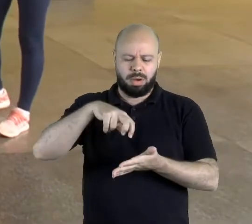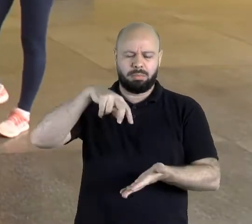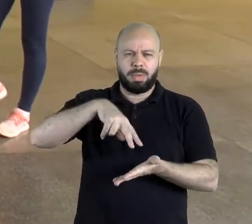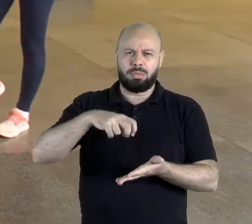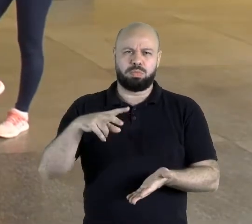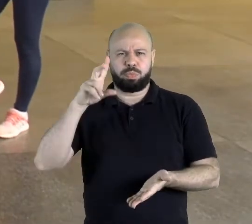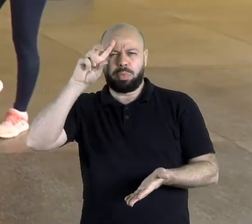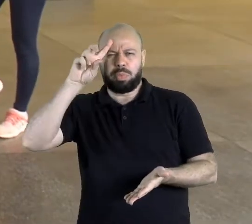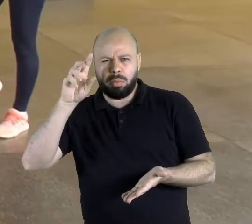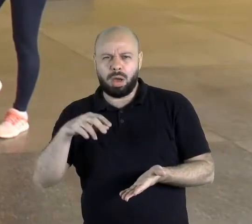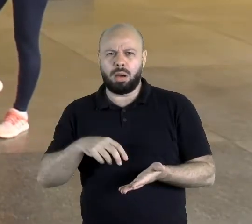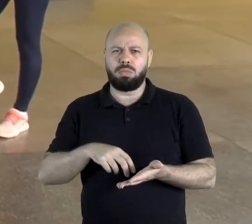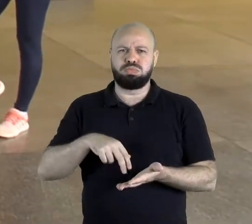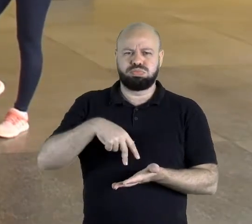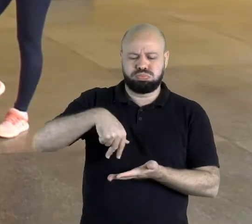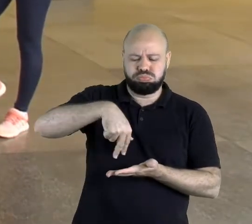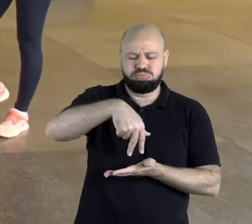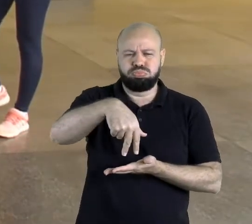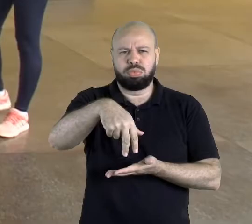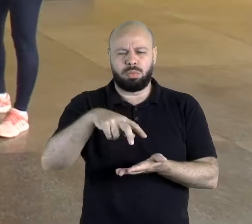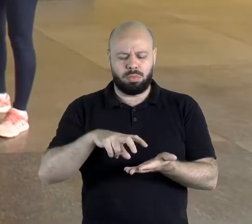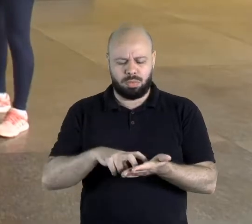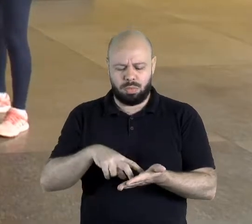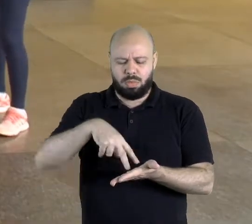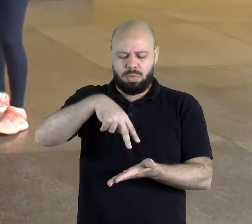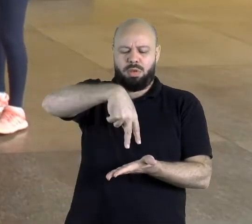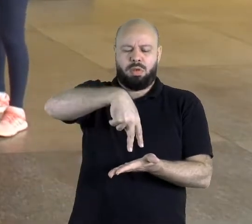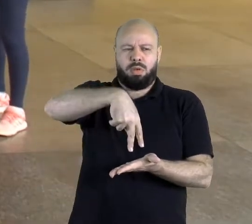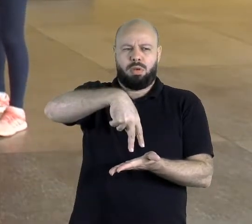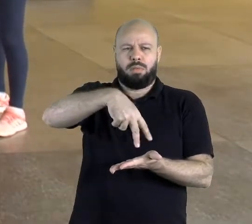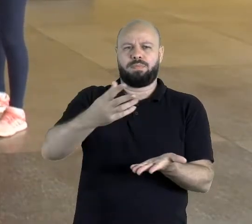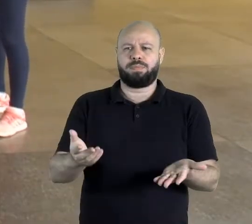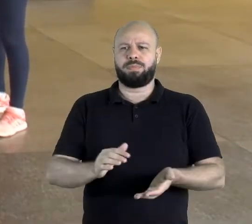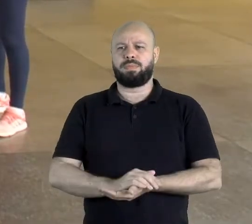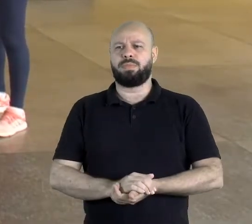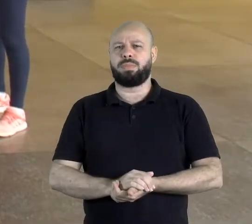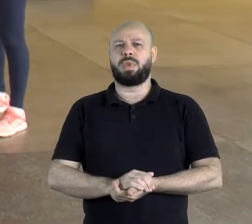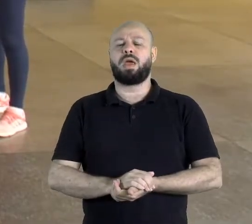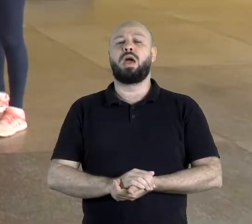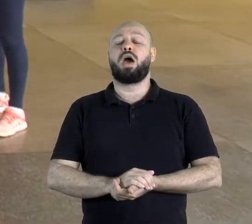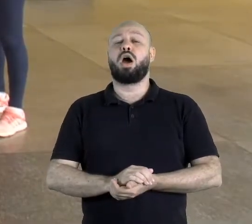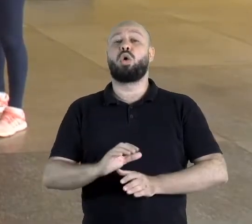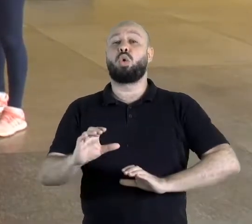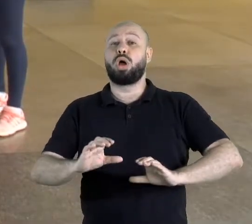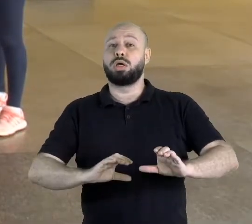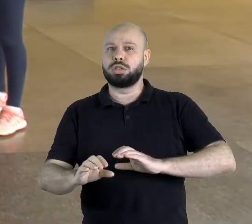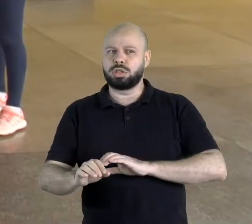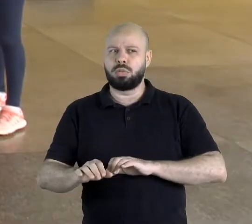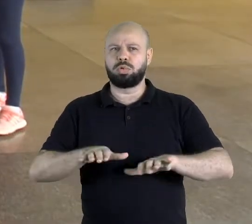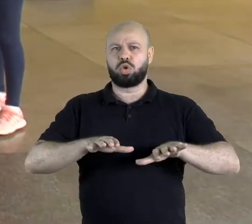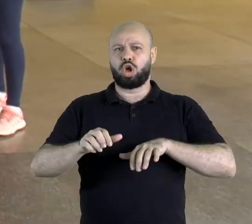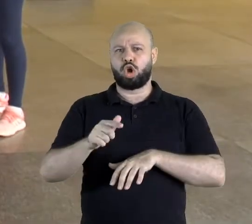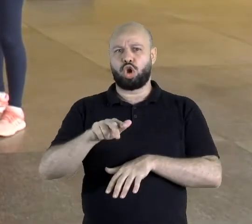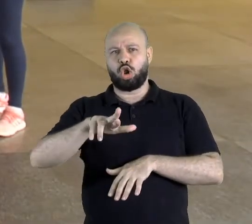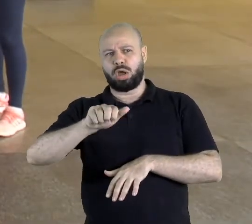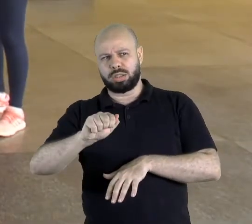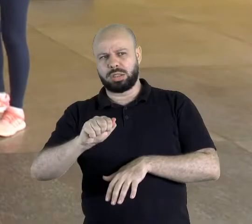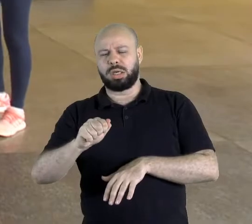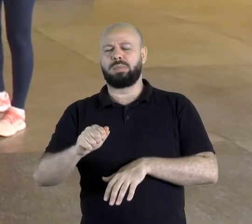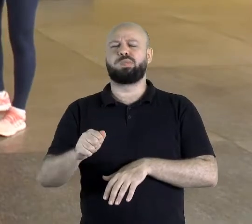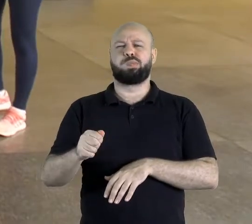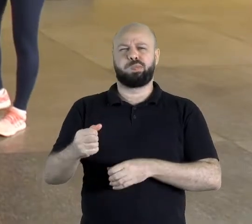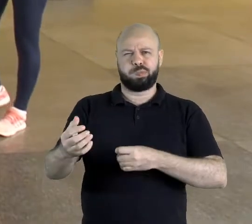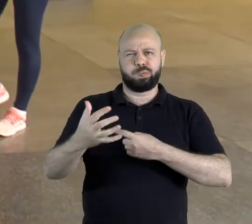caminhar, o levantar. Então a coordenação motora grossa influencia no nosso dia a dia como